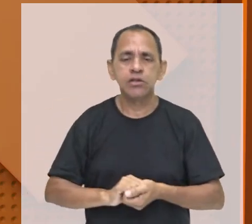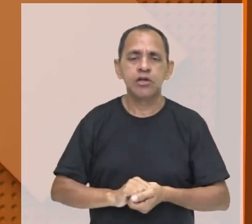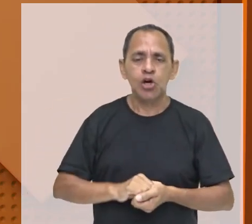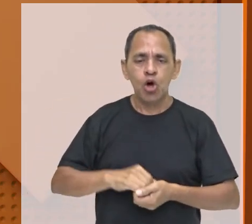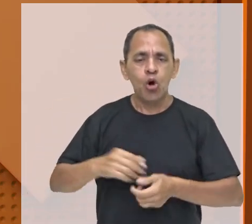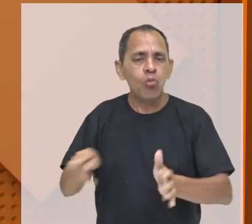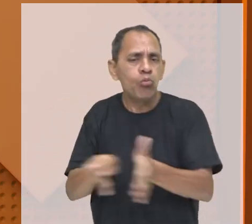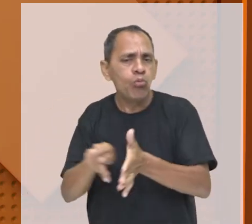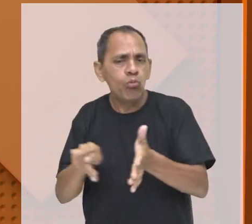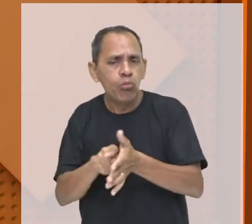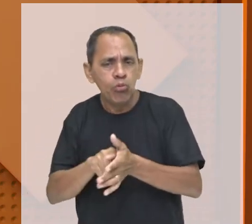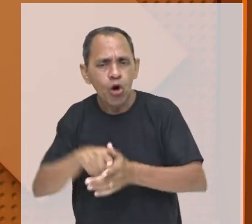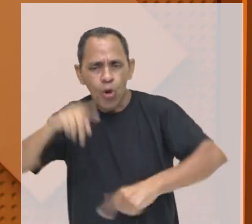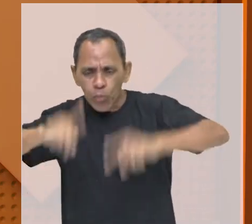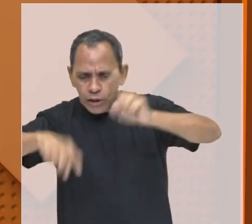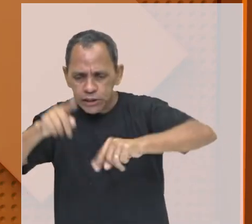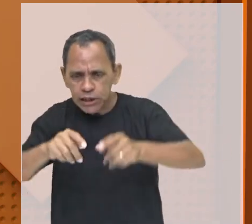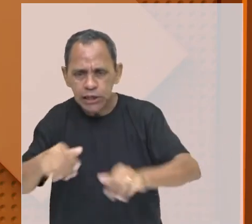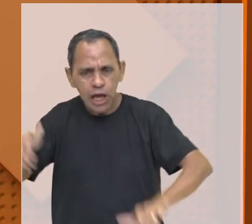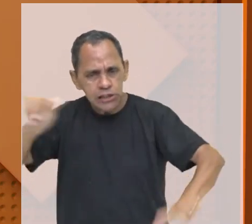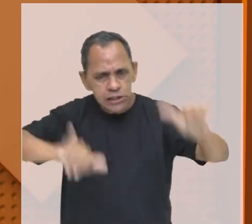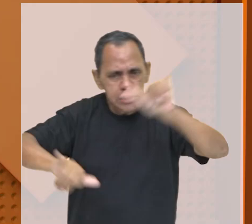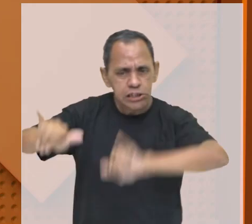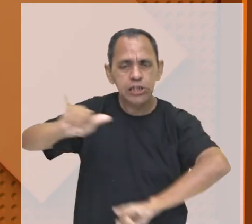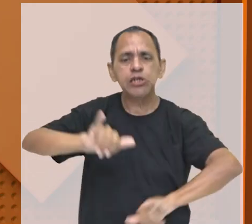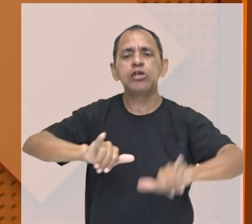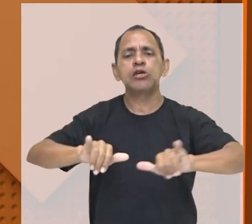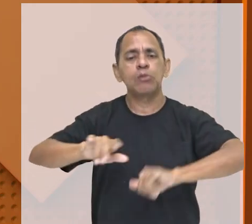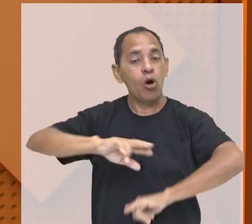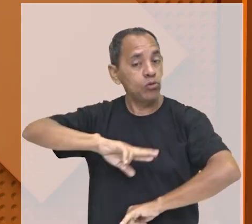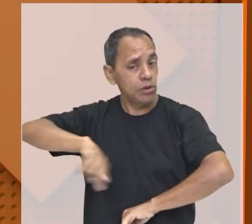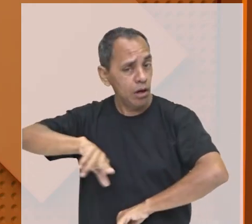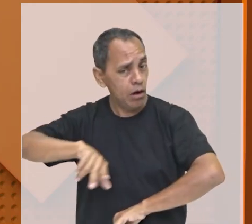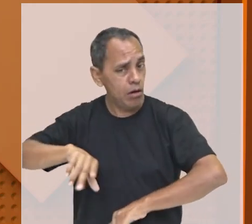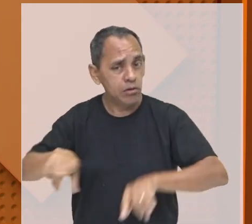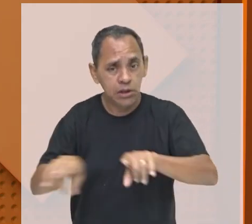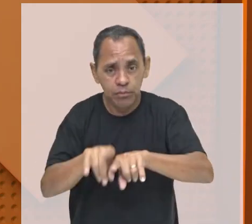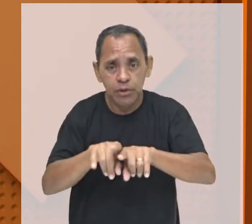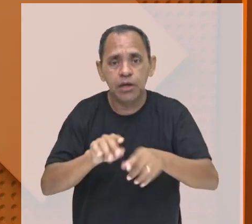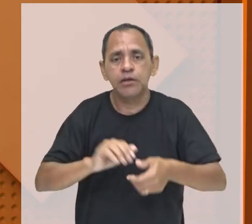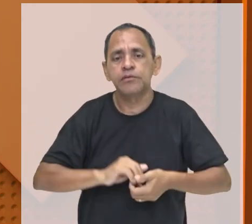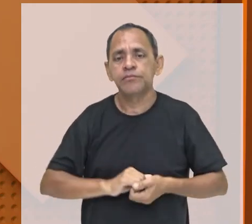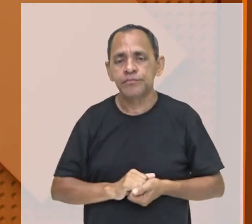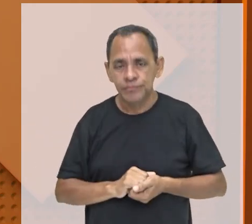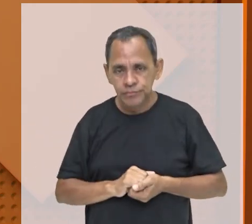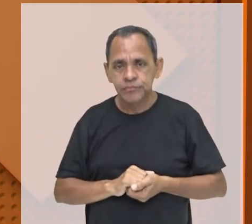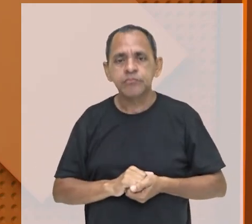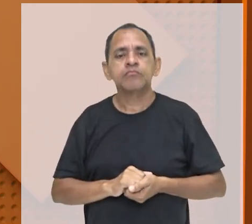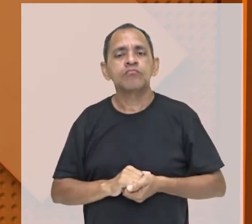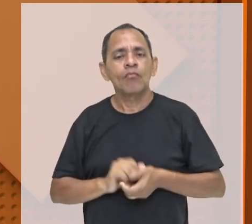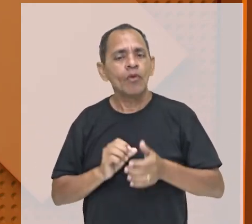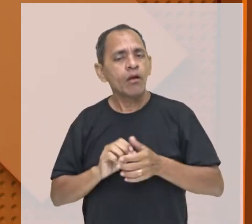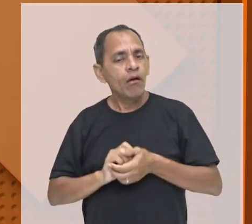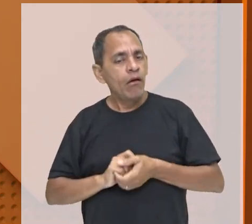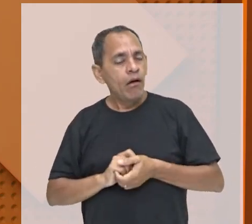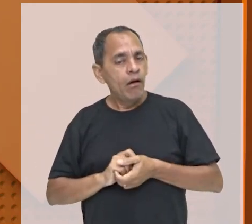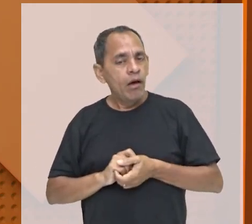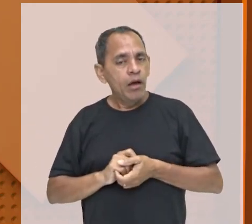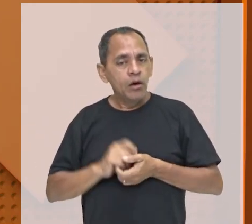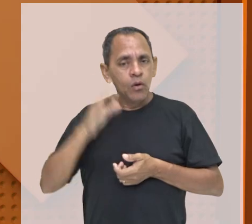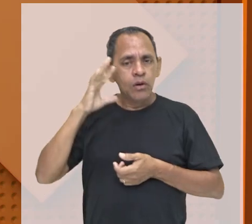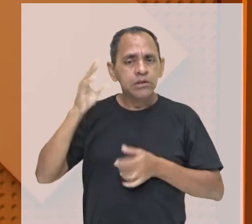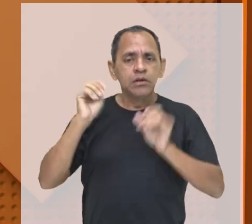Vai existir um período em que isso vai ajudar. Porém, com o passar do tempo, né, surgindo novas tecnologias, pessoas às vezes